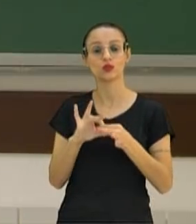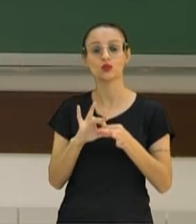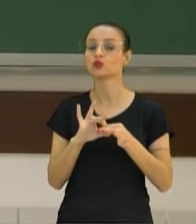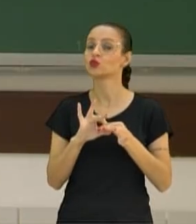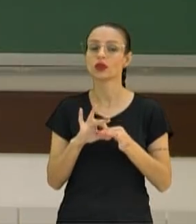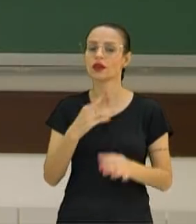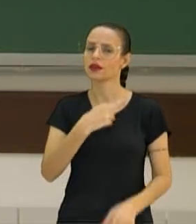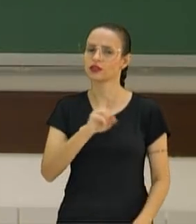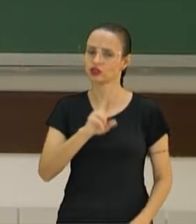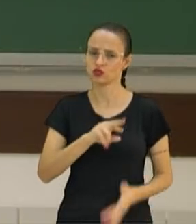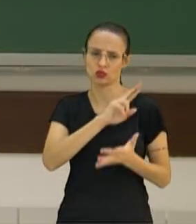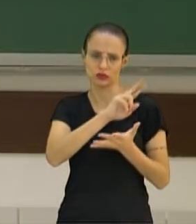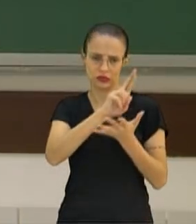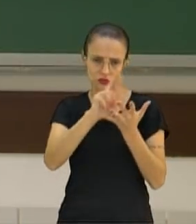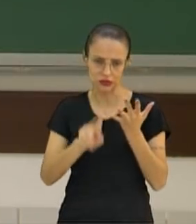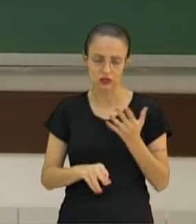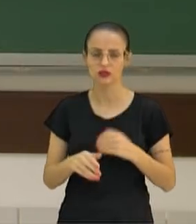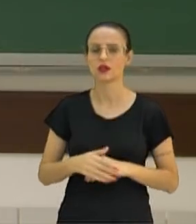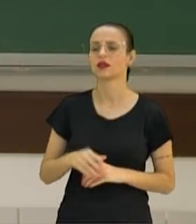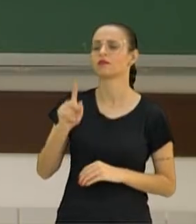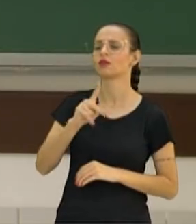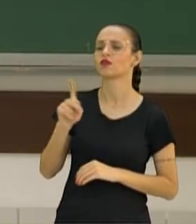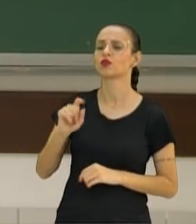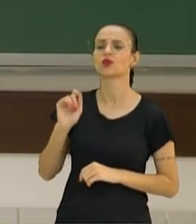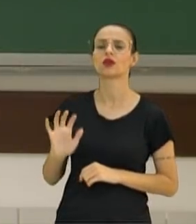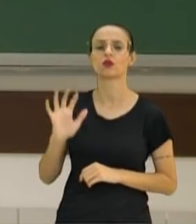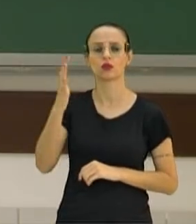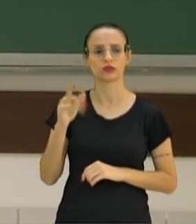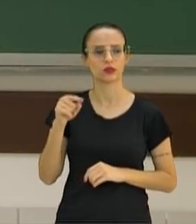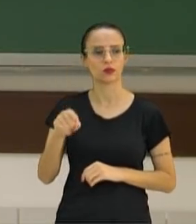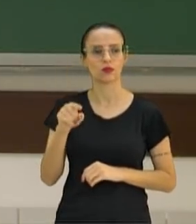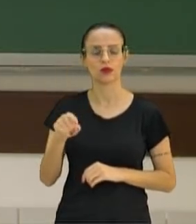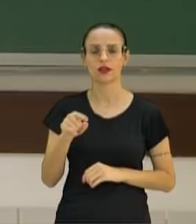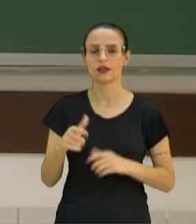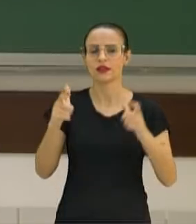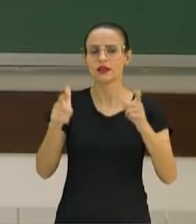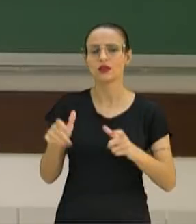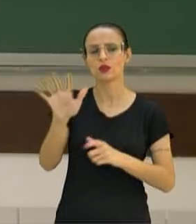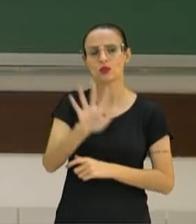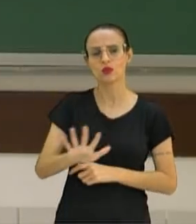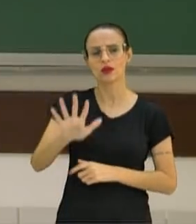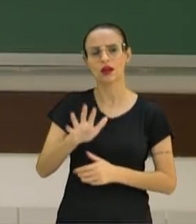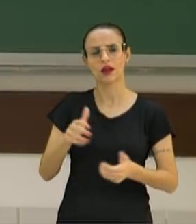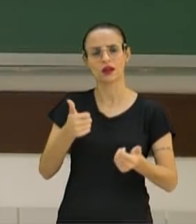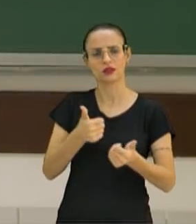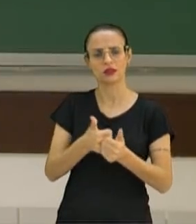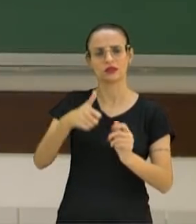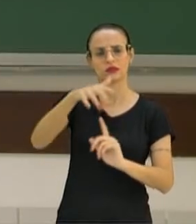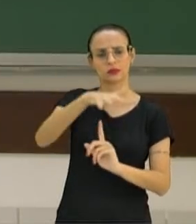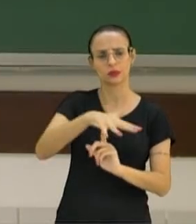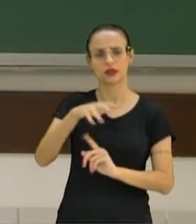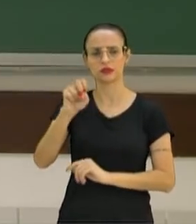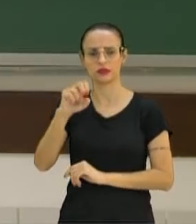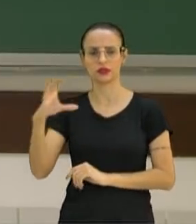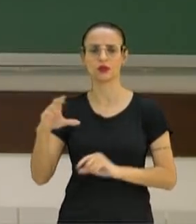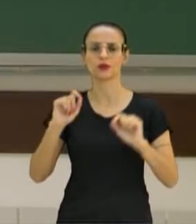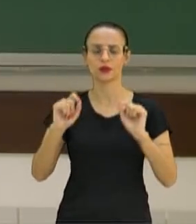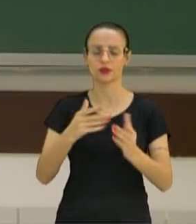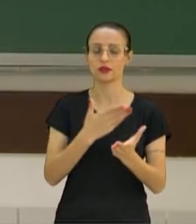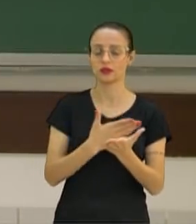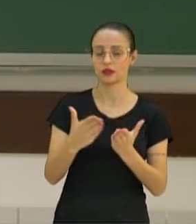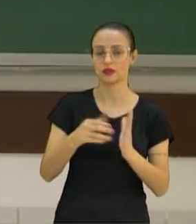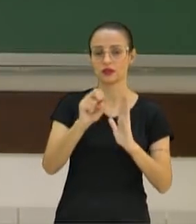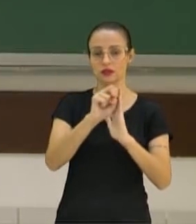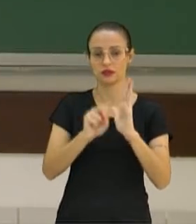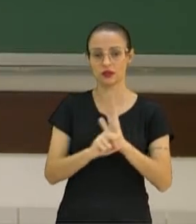da religiosidade. Professor, o que aconteceu ali na região do Contestado, né? Então, no início do século